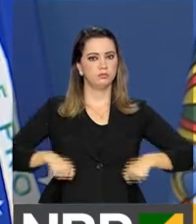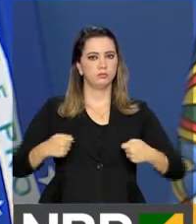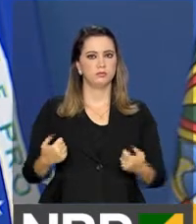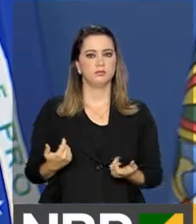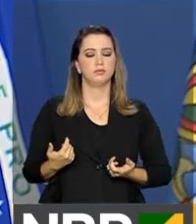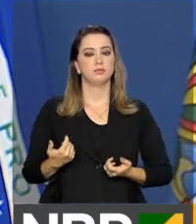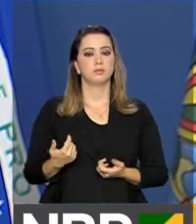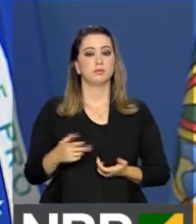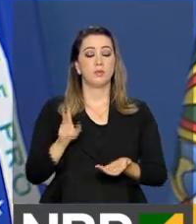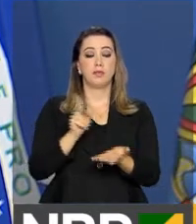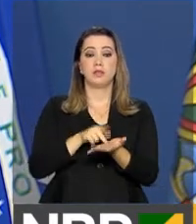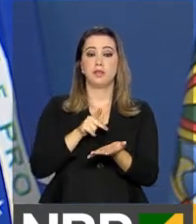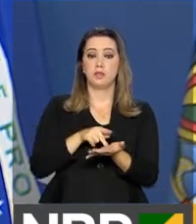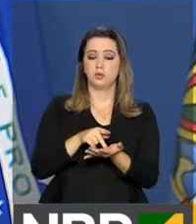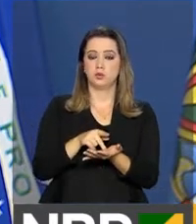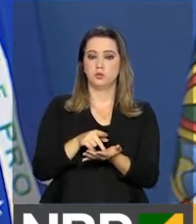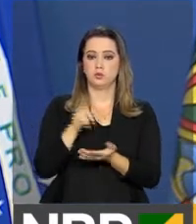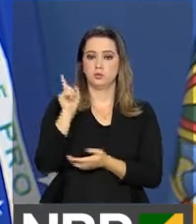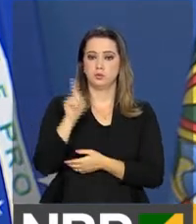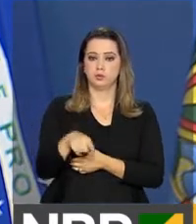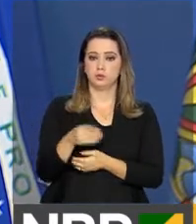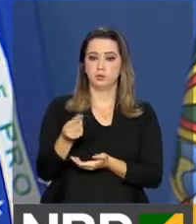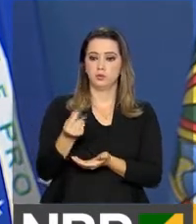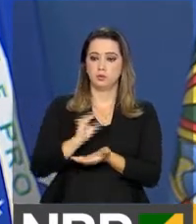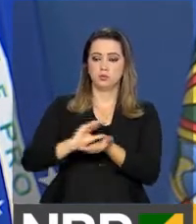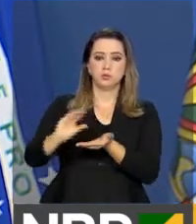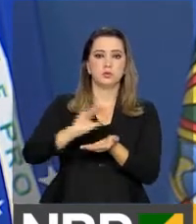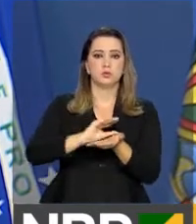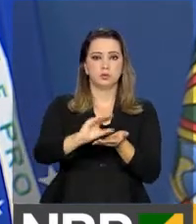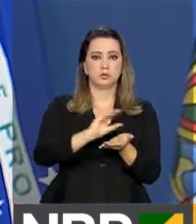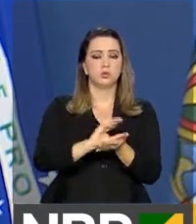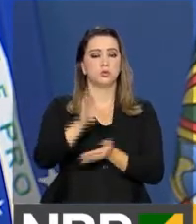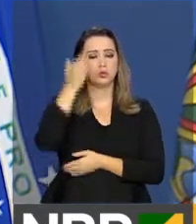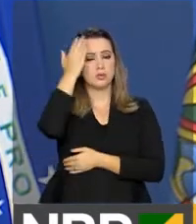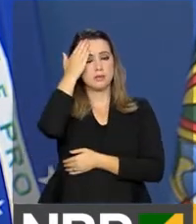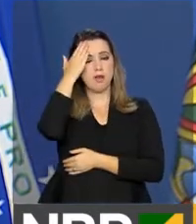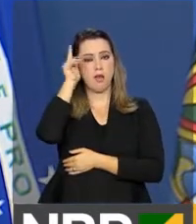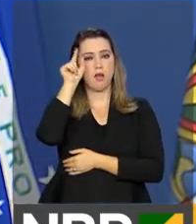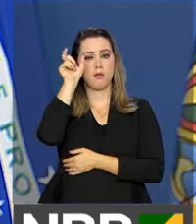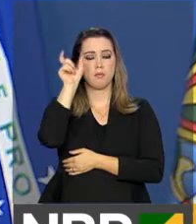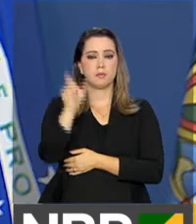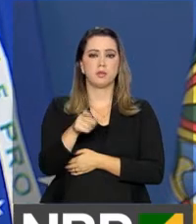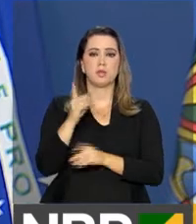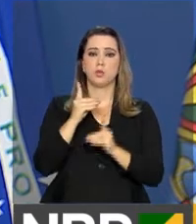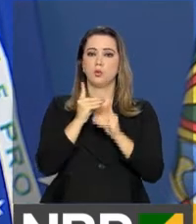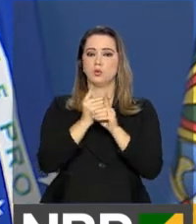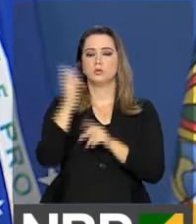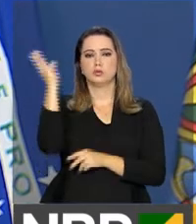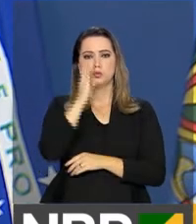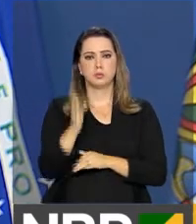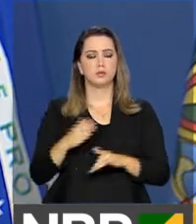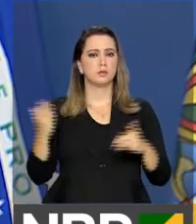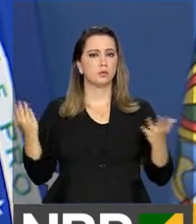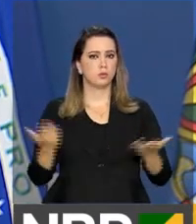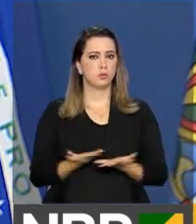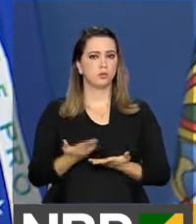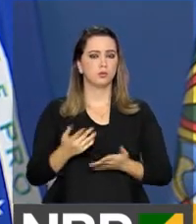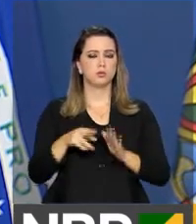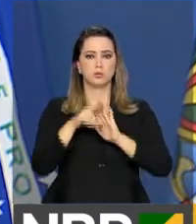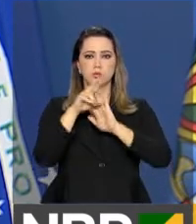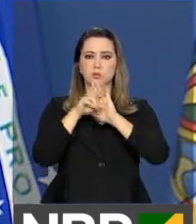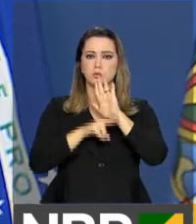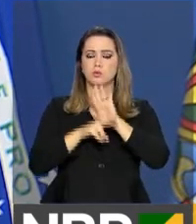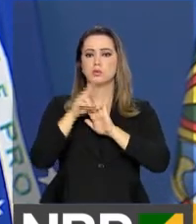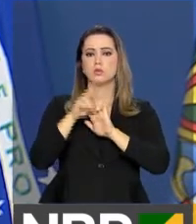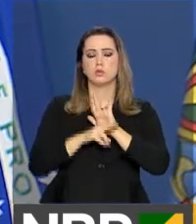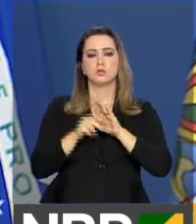a verdade é que o investidor sabe que encontra no brasil de hoje regras